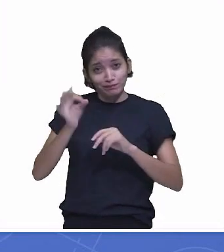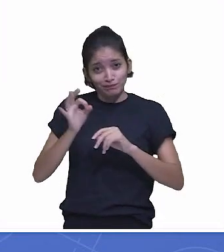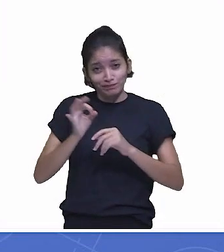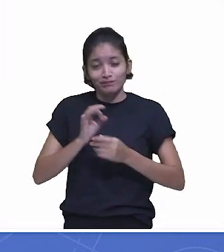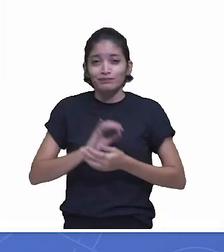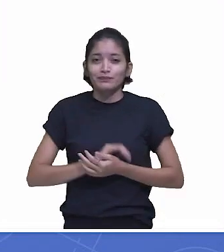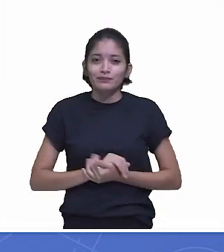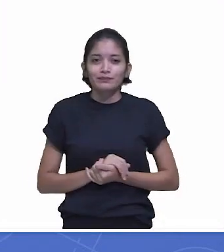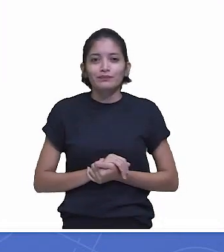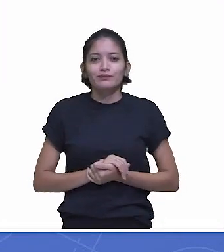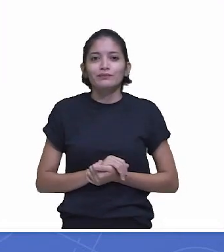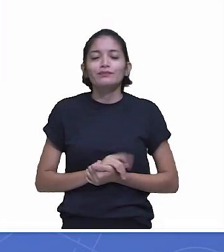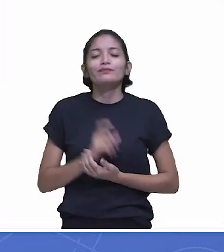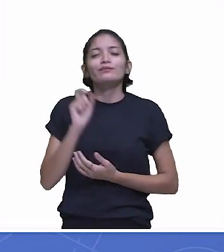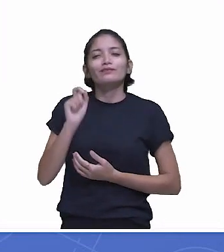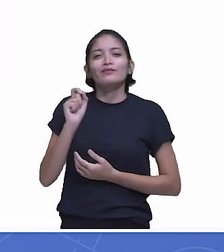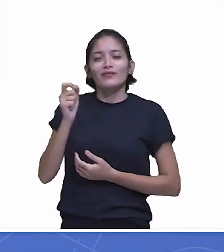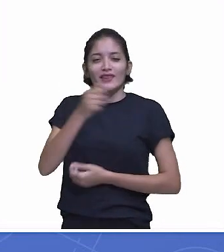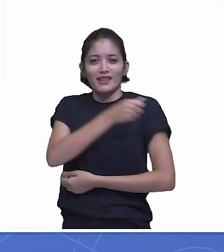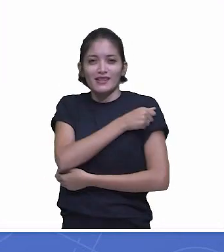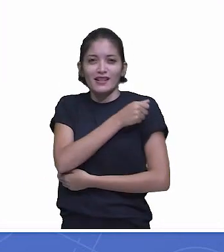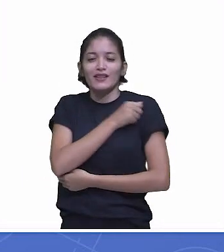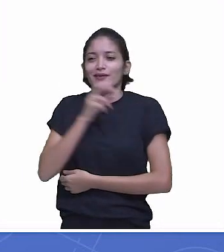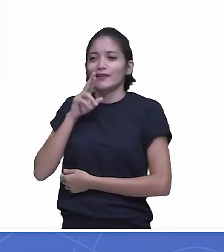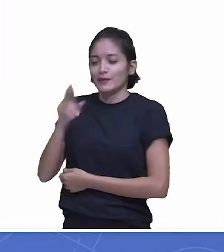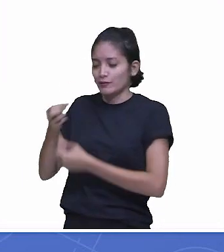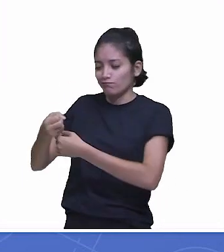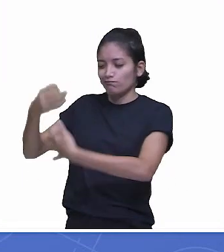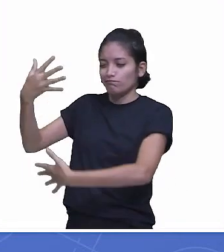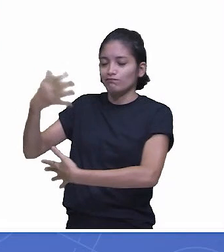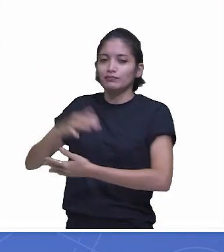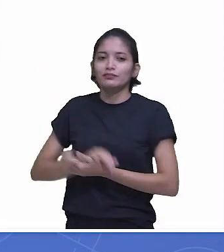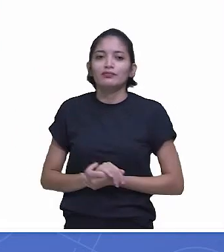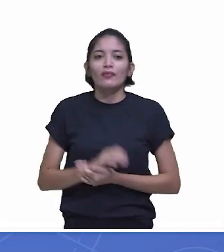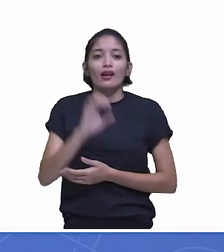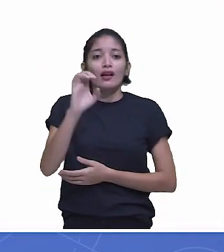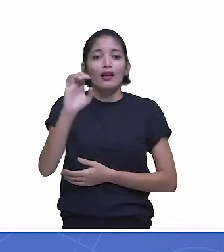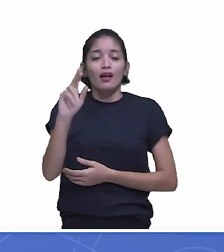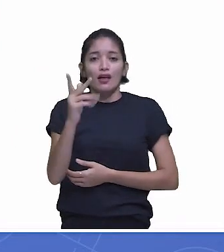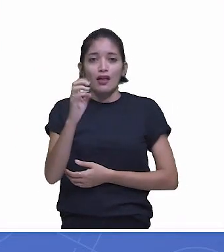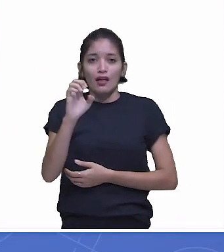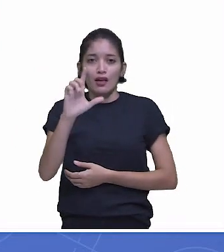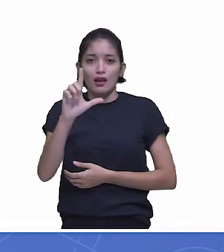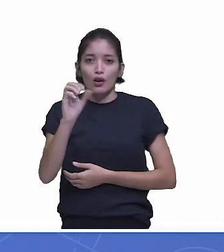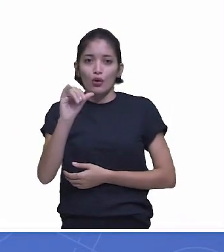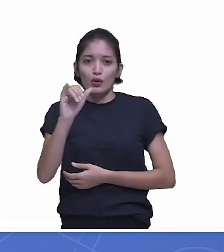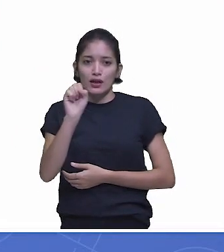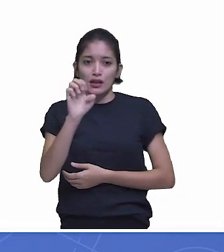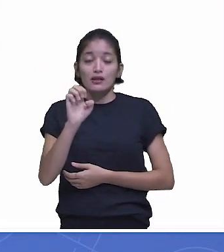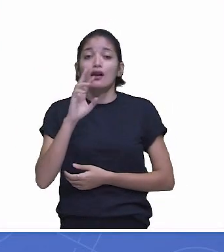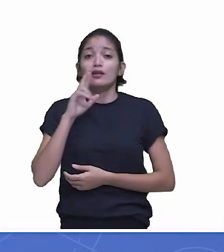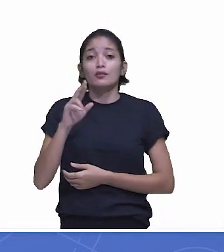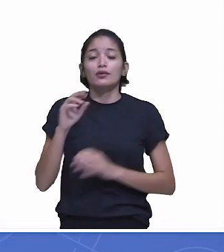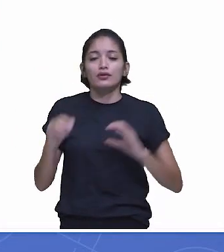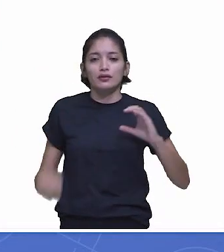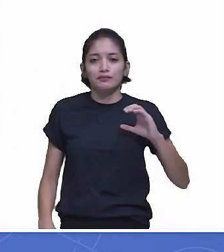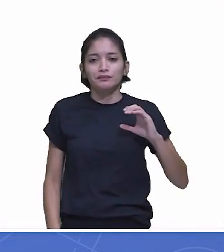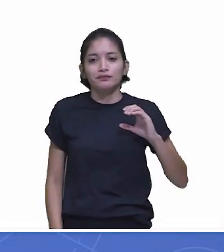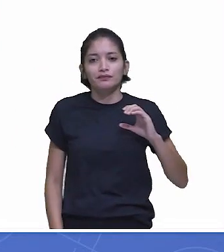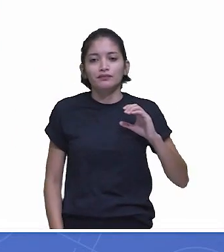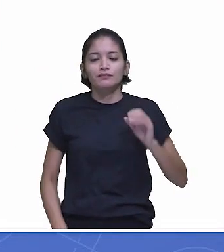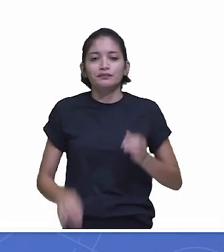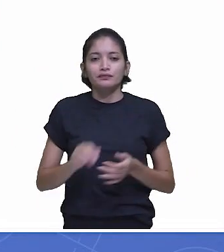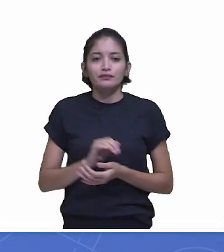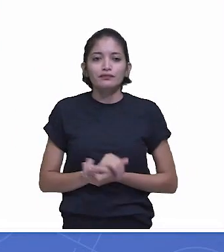online, certo? Então vamos lá. O que os nossos alunos disseram lá no nosso chat? Olha só, a Heloísa afirmou